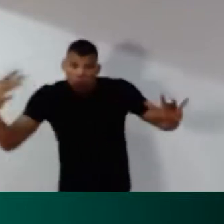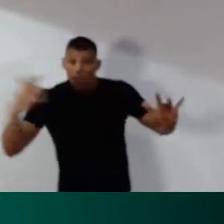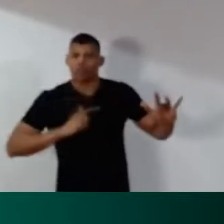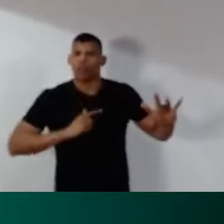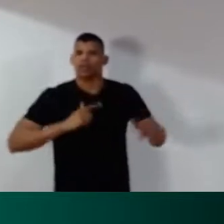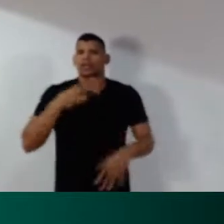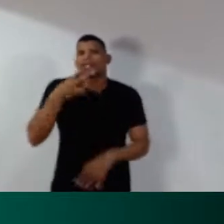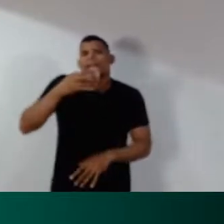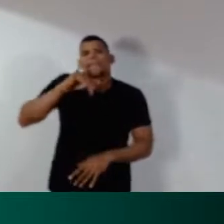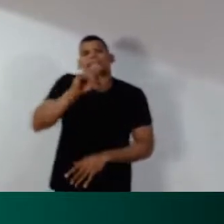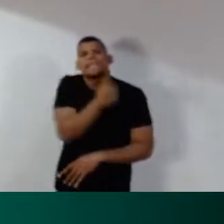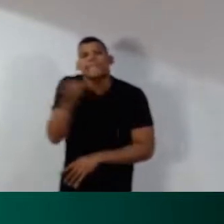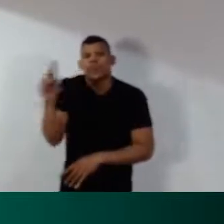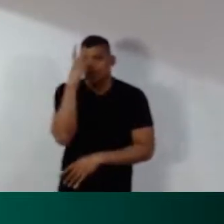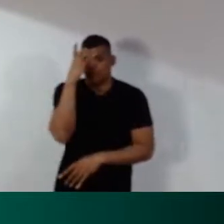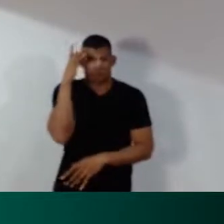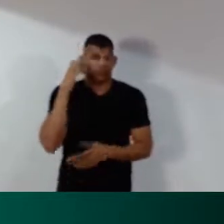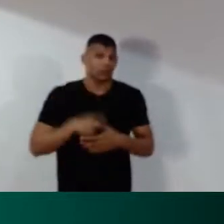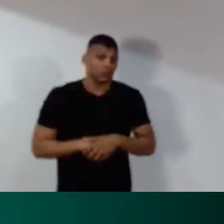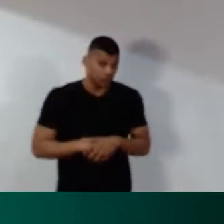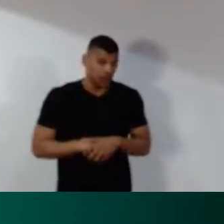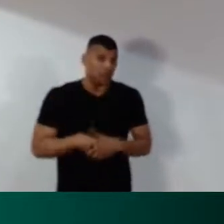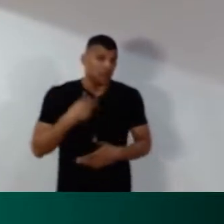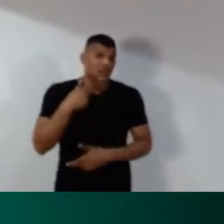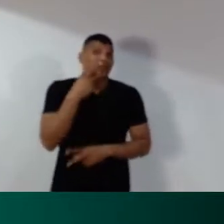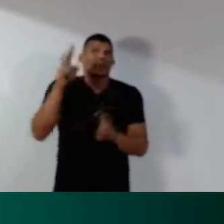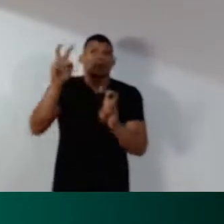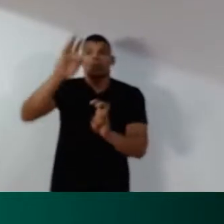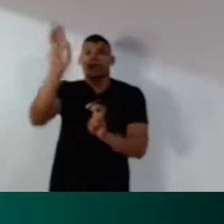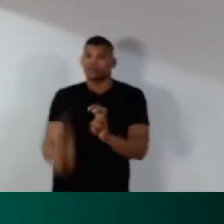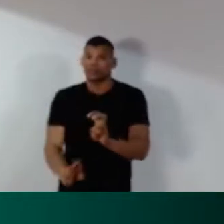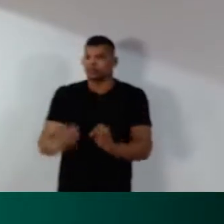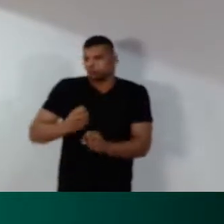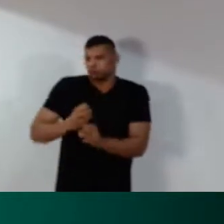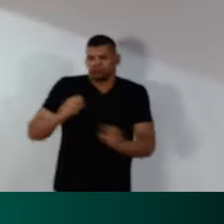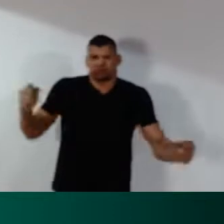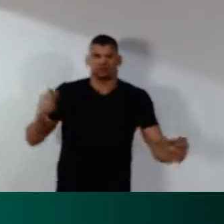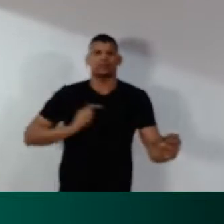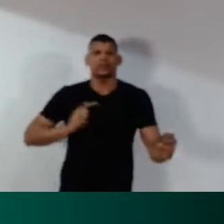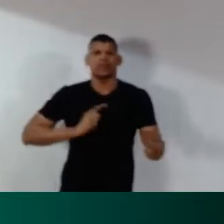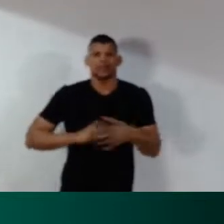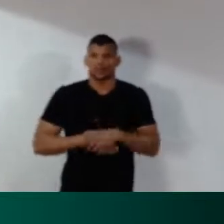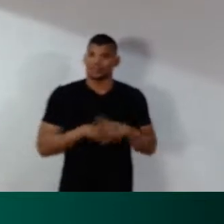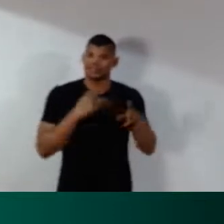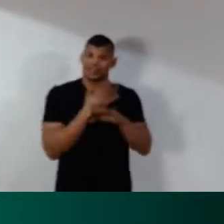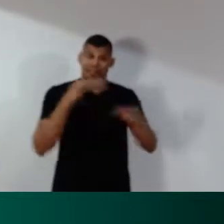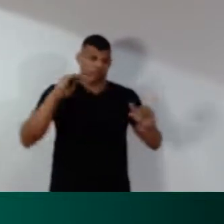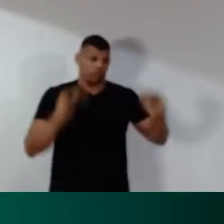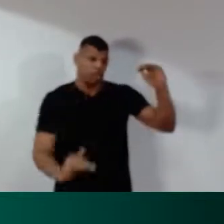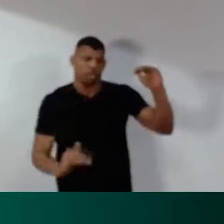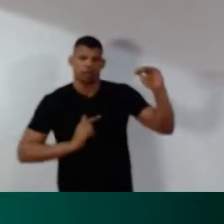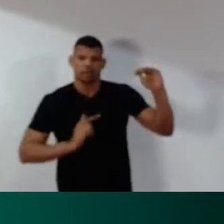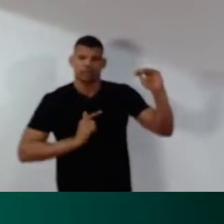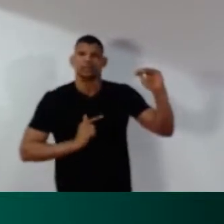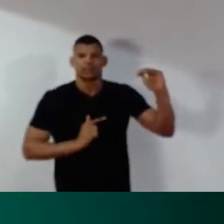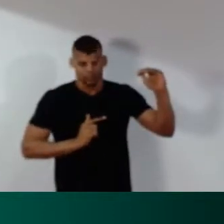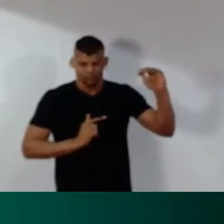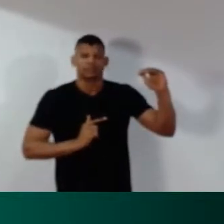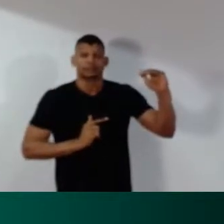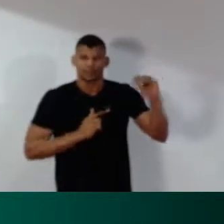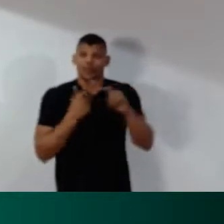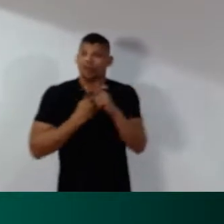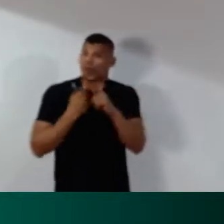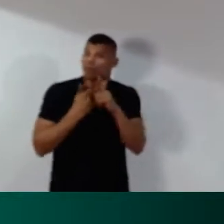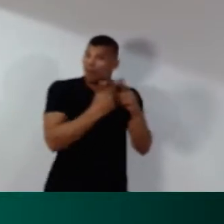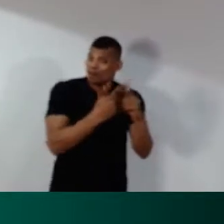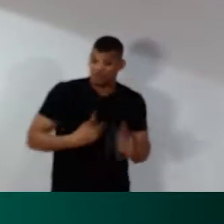Fortaleza o Brasil é mais ainda né E a gente tem uma cidade altamente igual que tem um problema